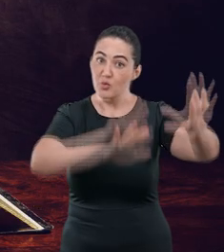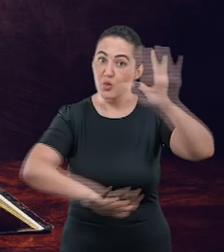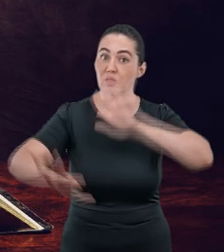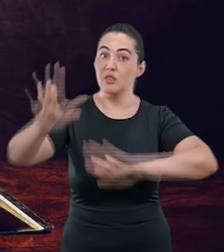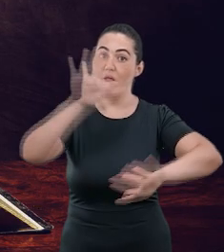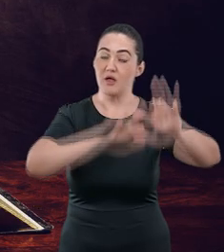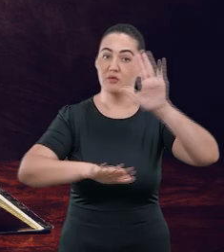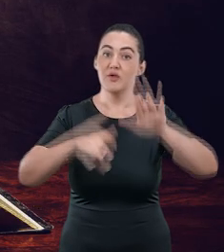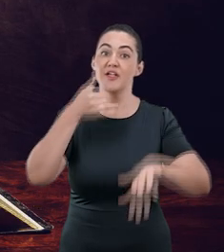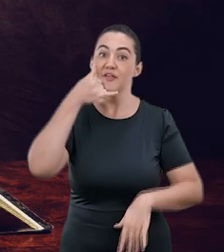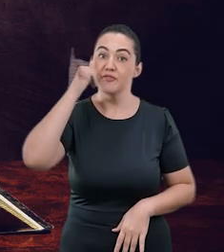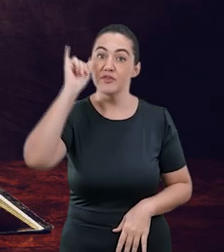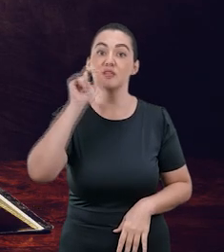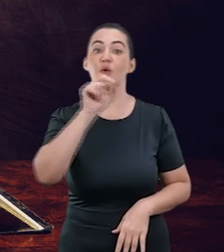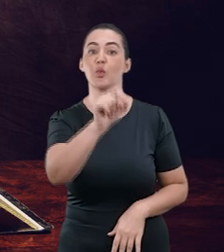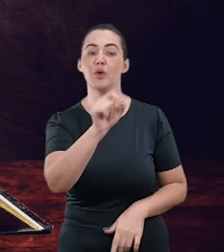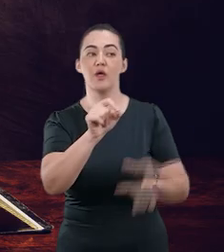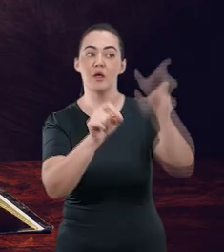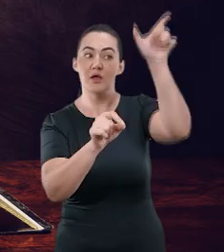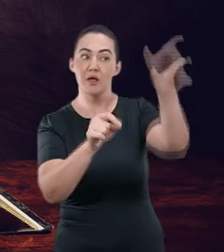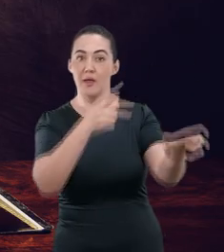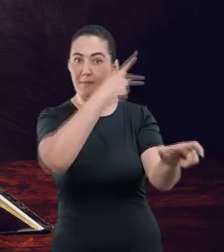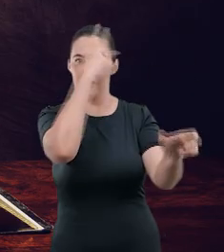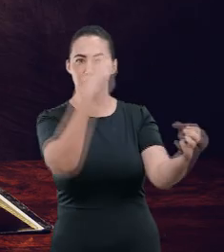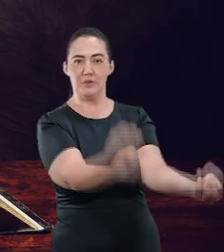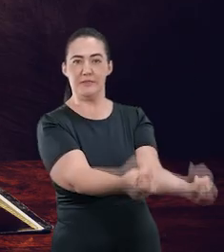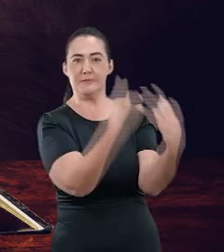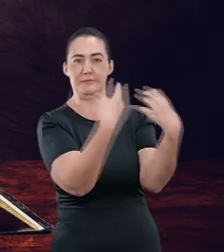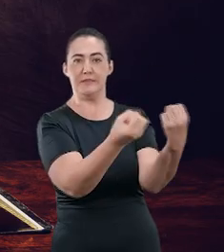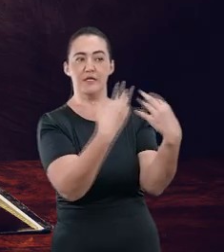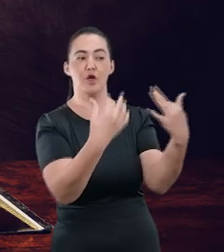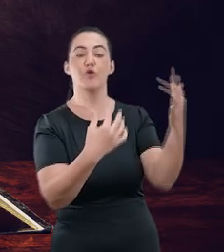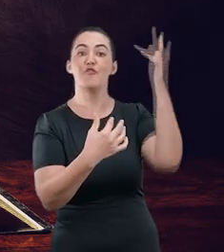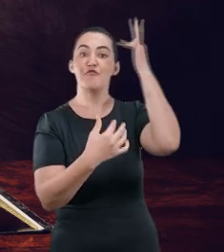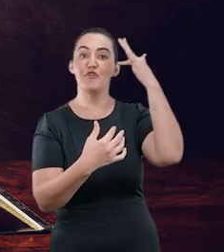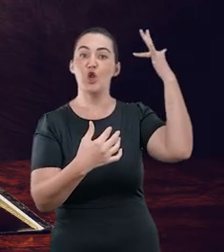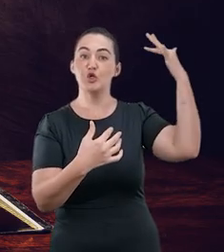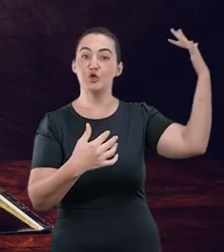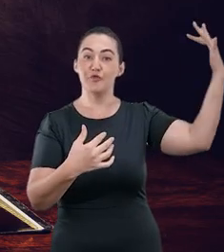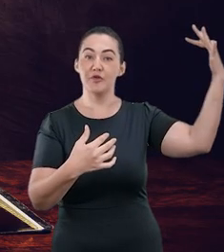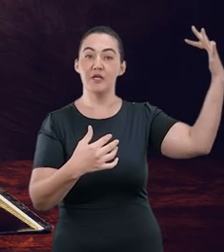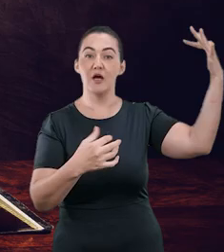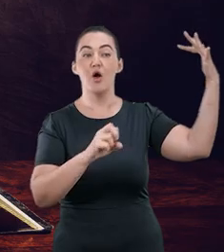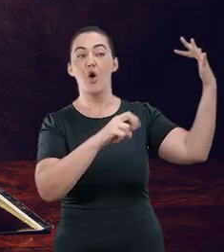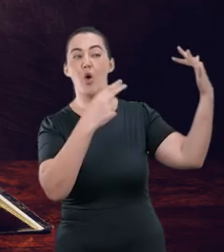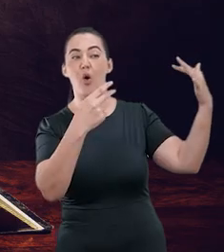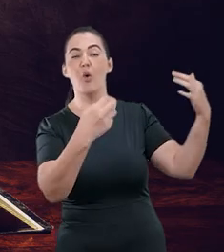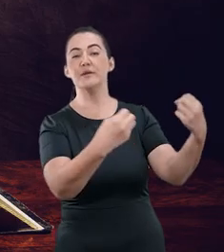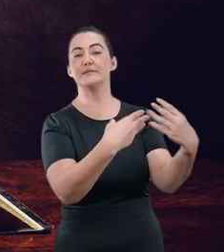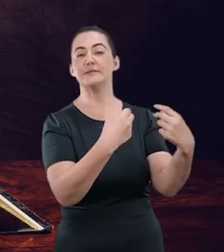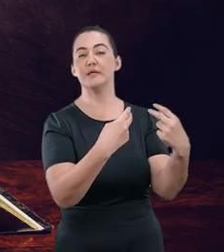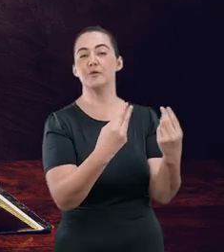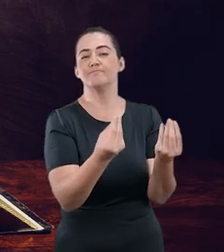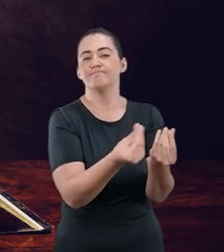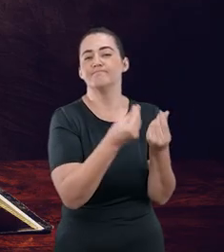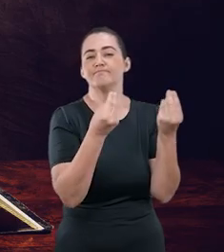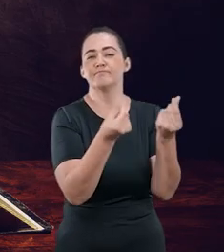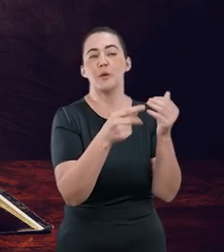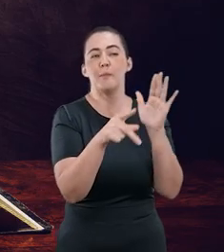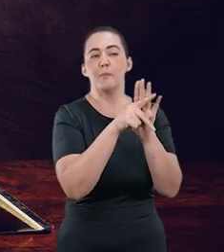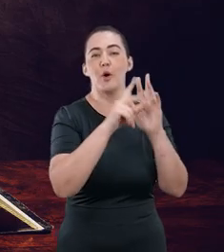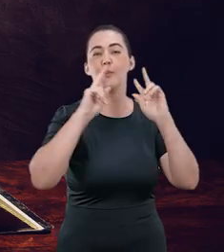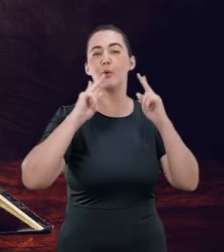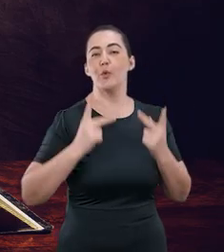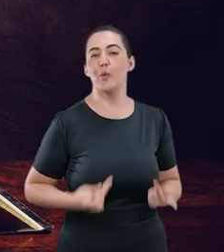ninguém venha a enredá-los com sua filosofia e vã sutileza. Filosofia e vã sutilezas são pensamentos humanos,